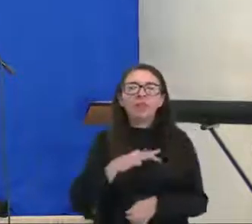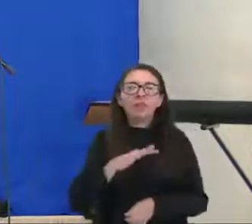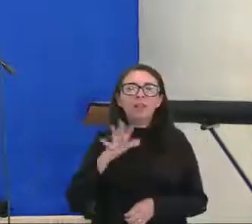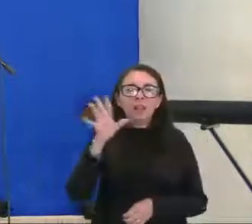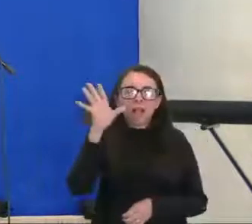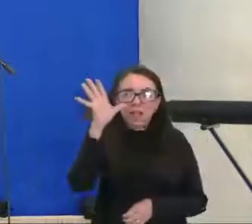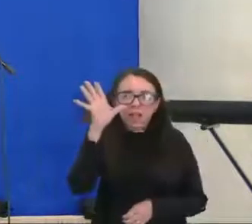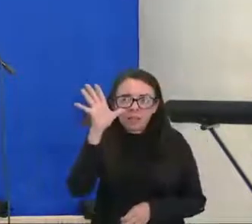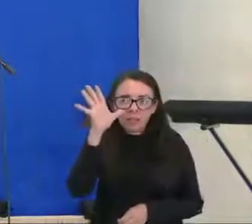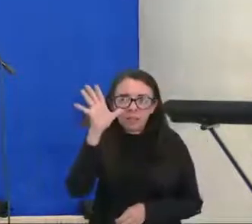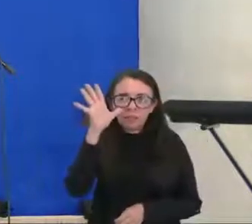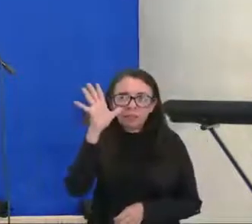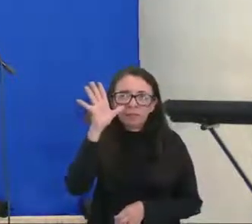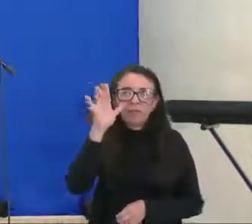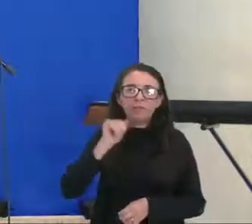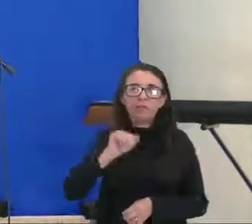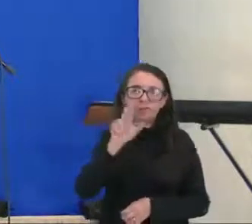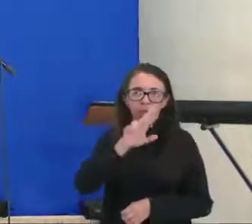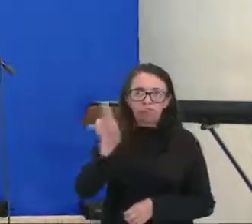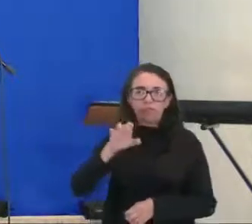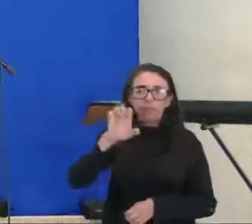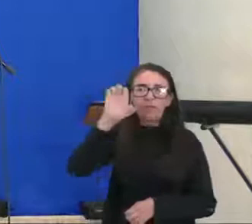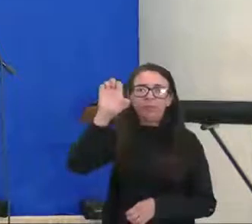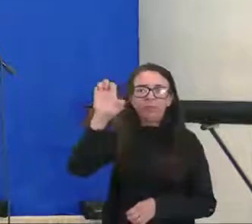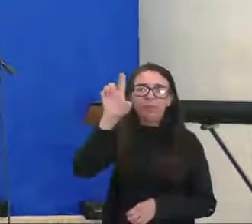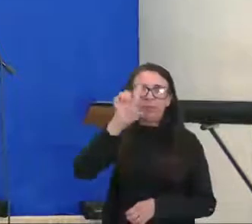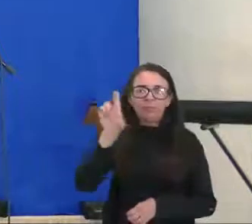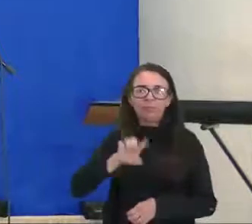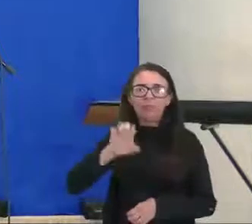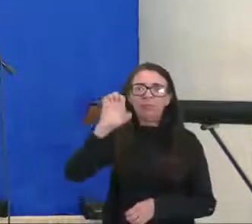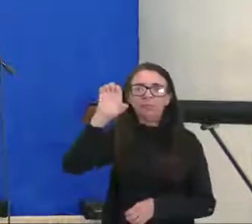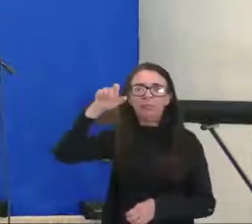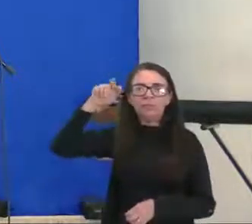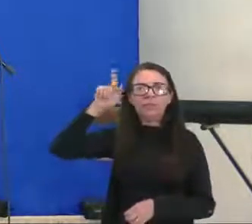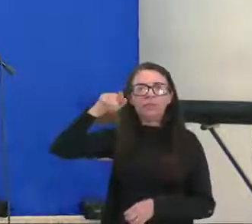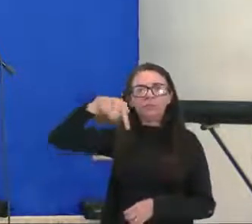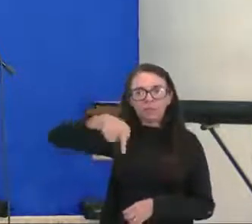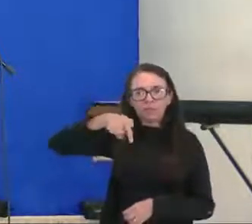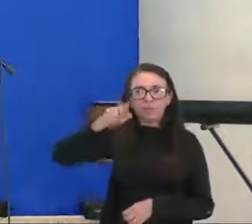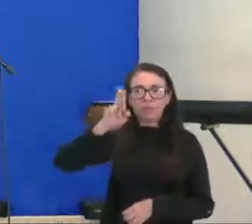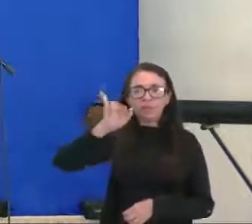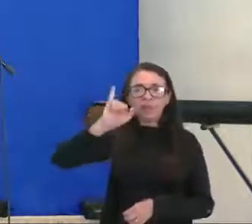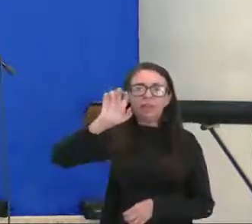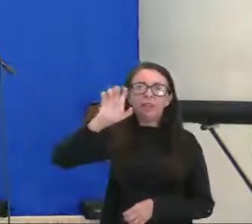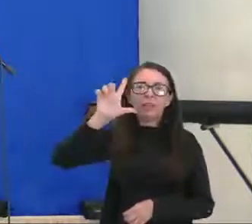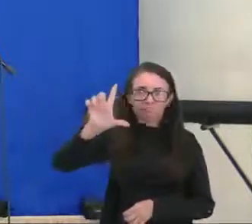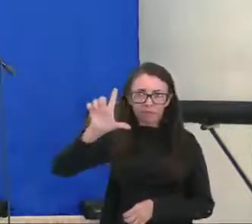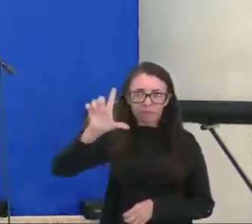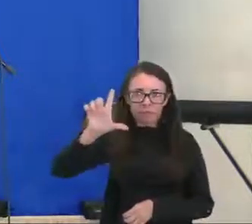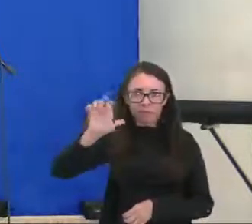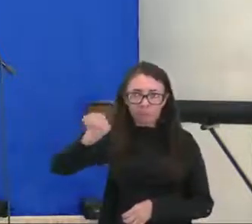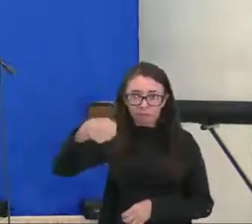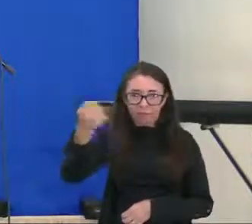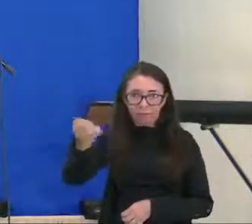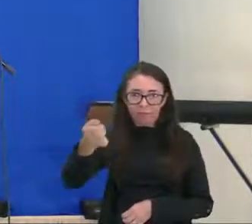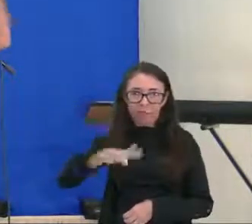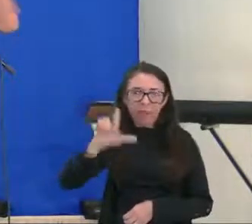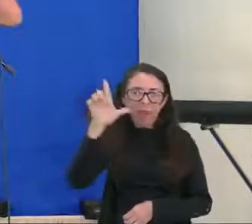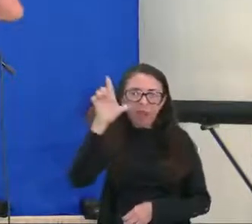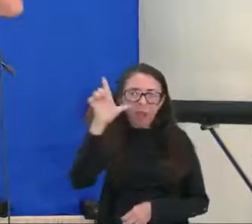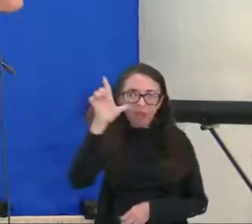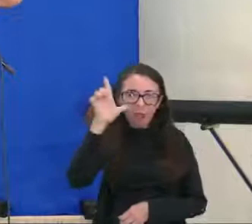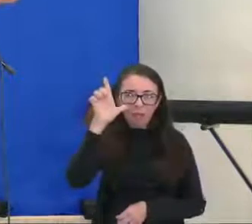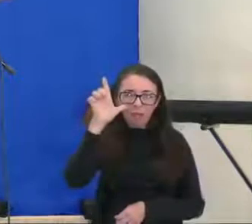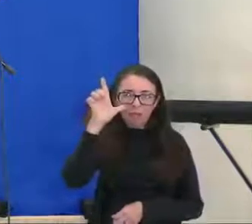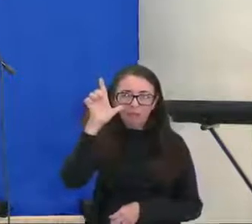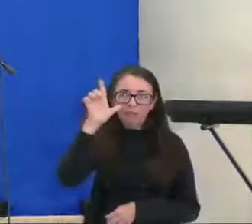veio sobre ele e o conduziu a fazer tudo o que Deus solicitava dele. Até que ele comeu lá numa